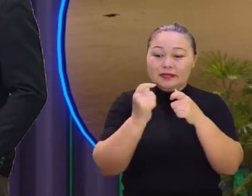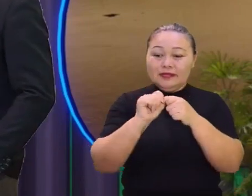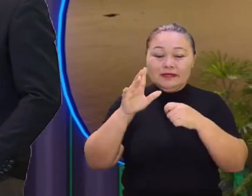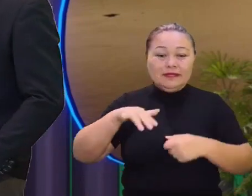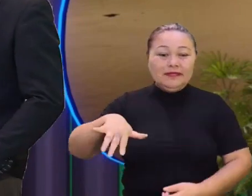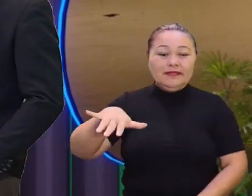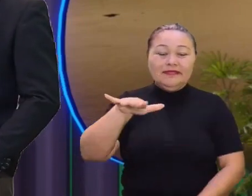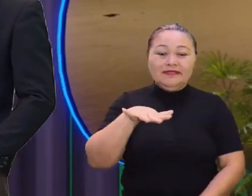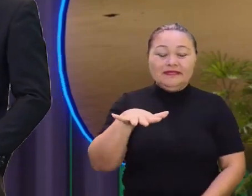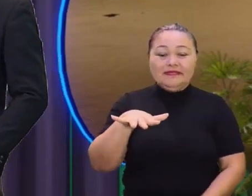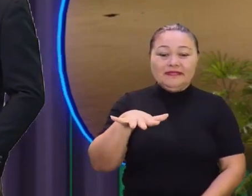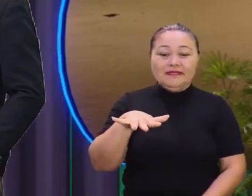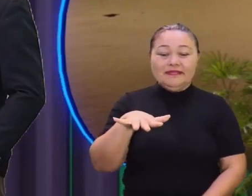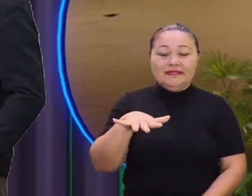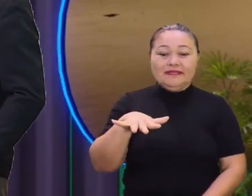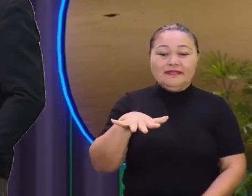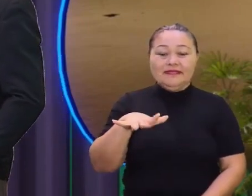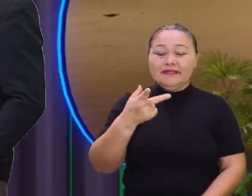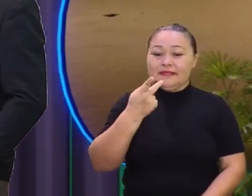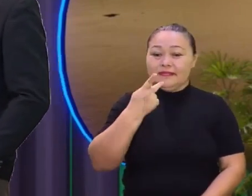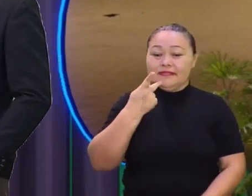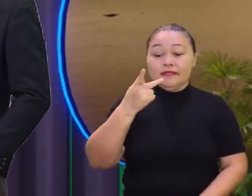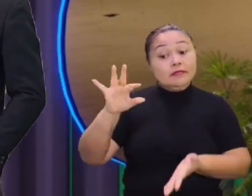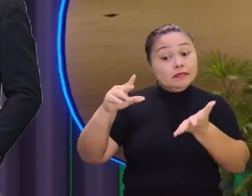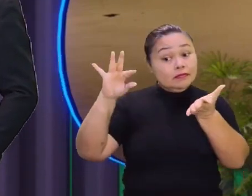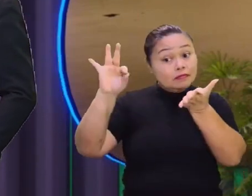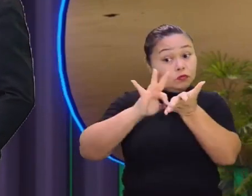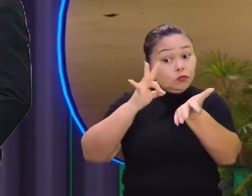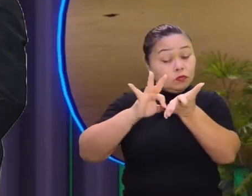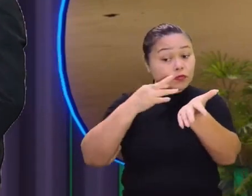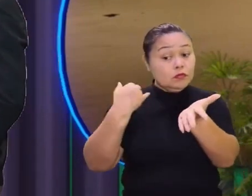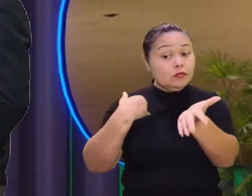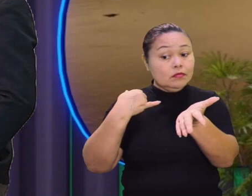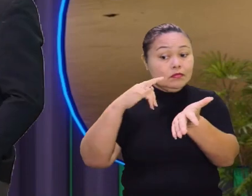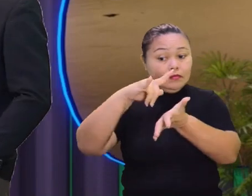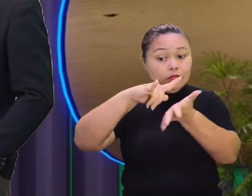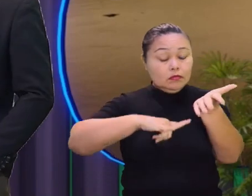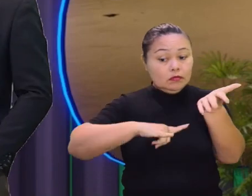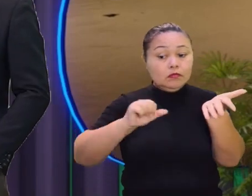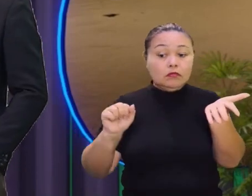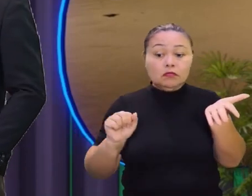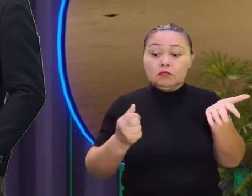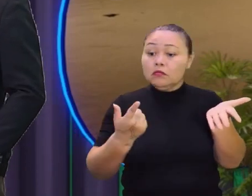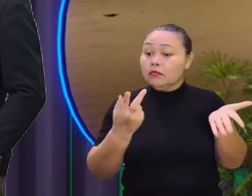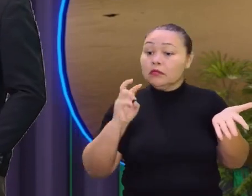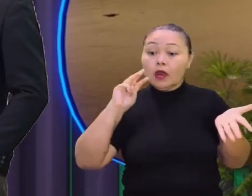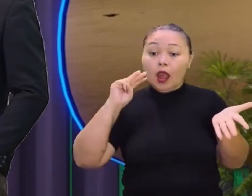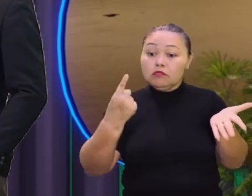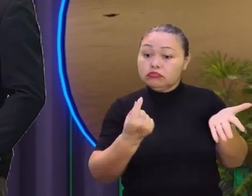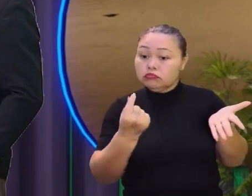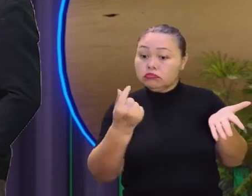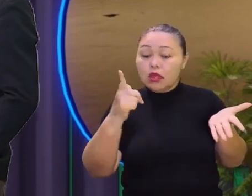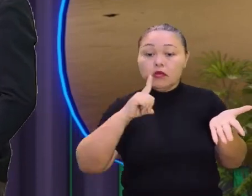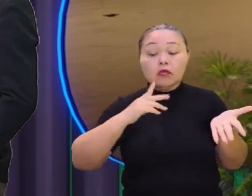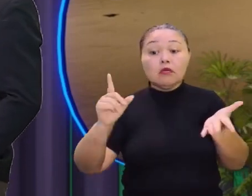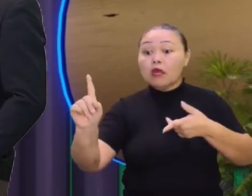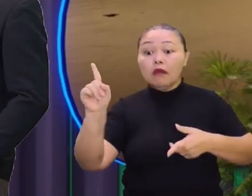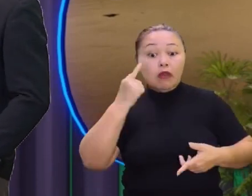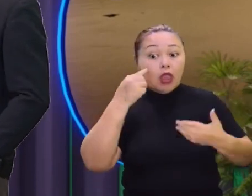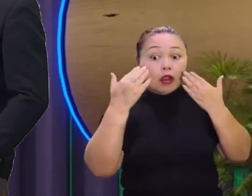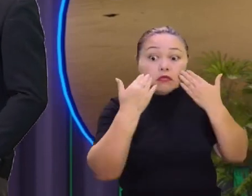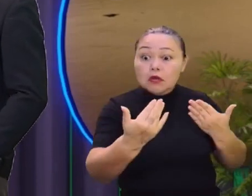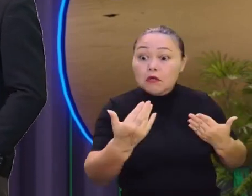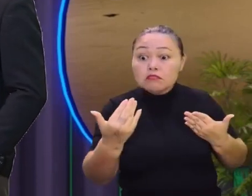é que quando eles assinaram esse contrato milionário, eles nem sequer vieram aqui